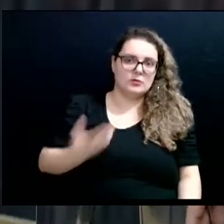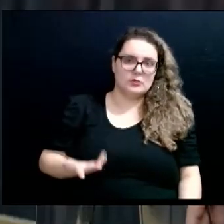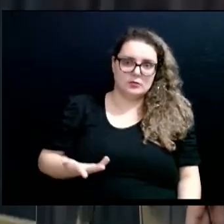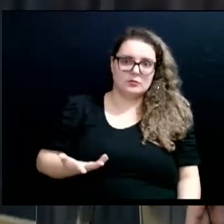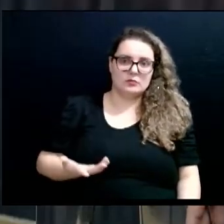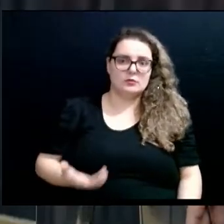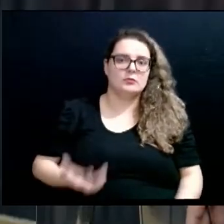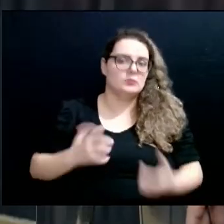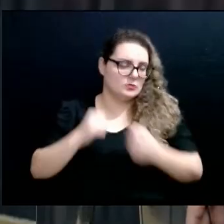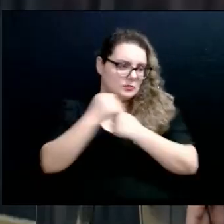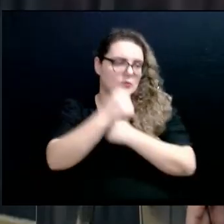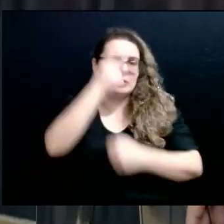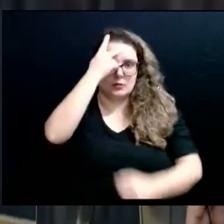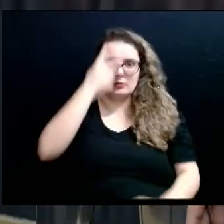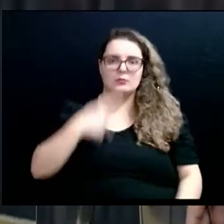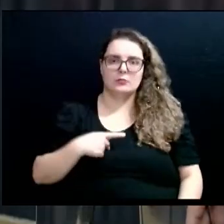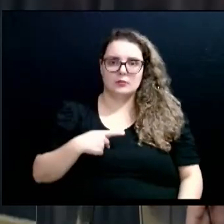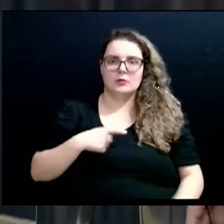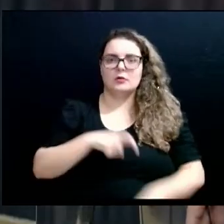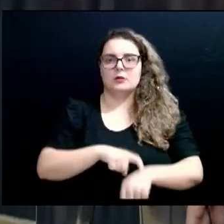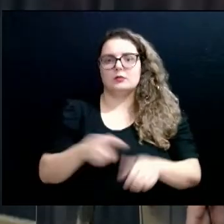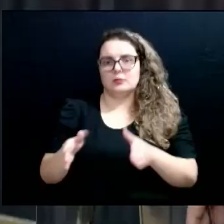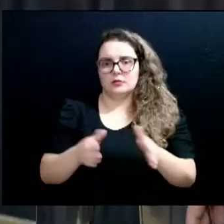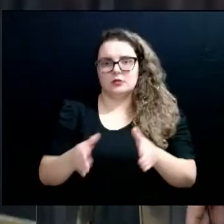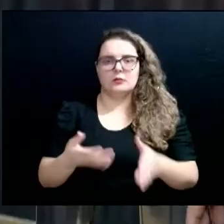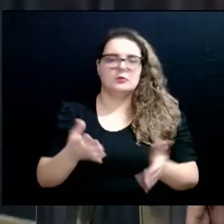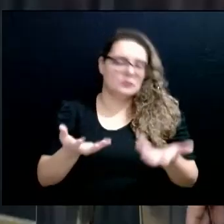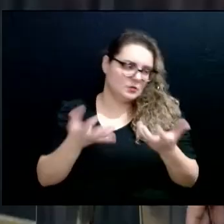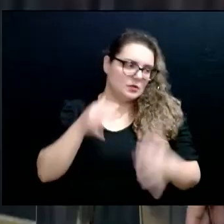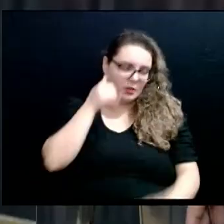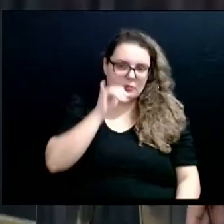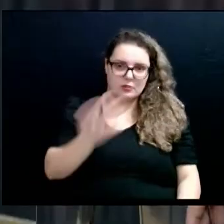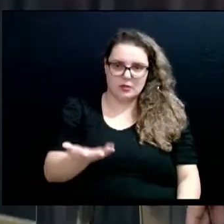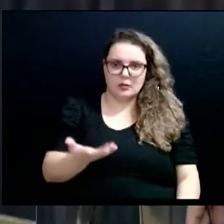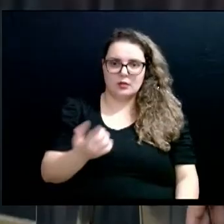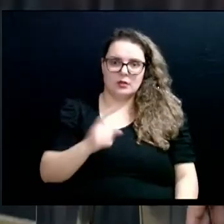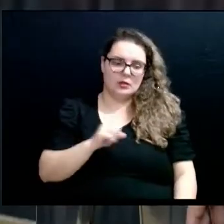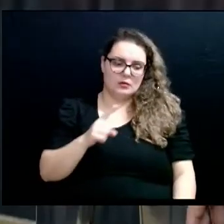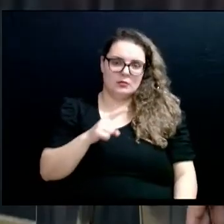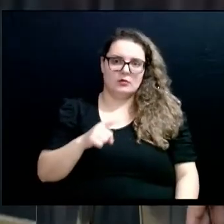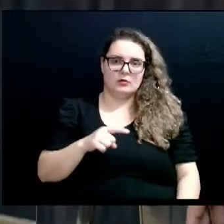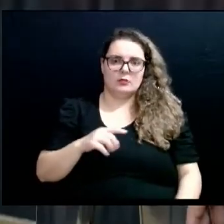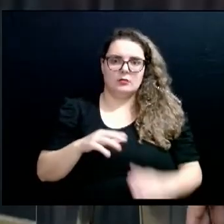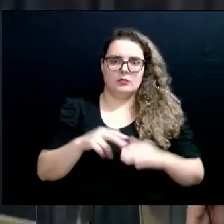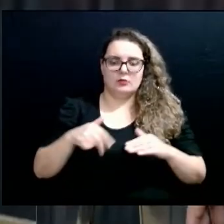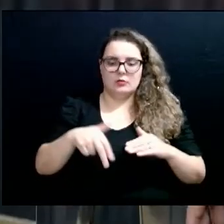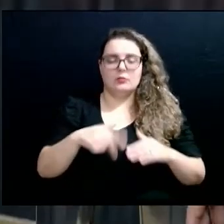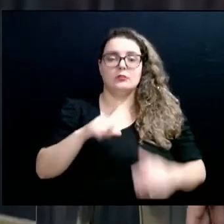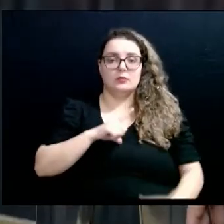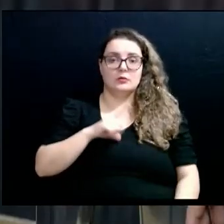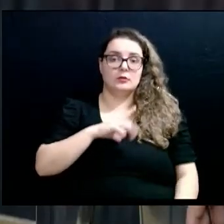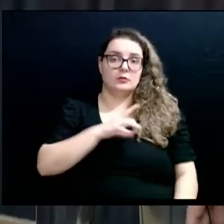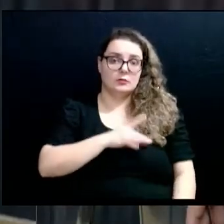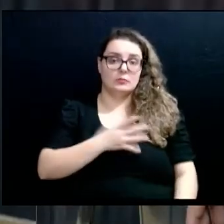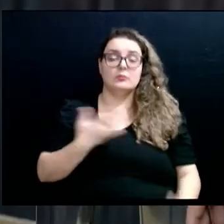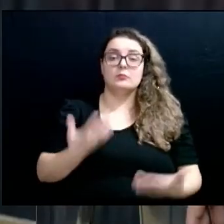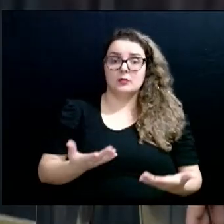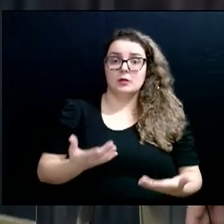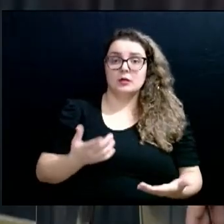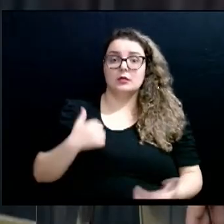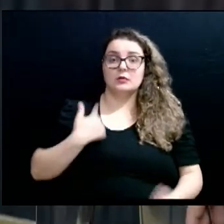proteger daquela situação e quer evitar, né? Então, não vou mais sair porque estou com medo. Mas a gente tem que tomar